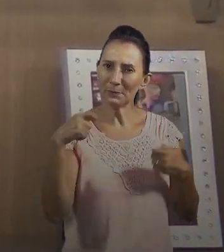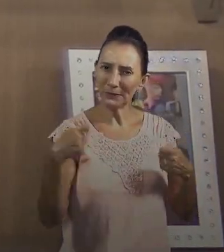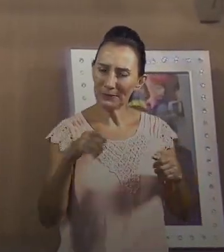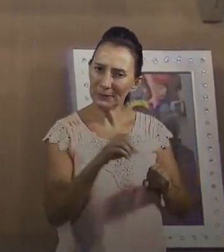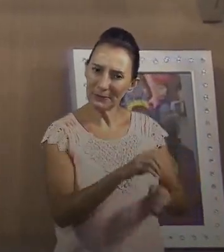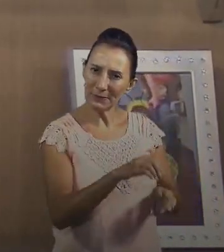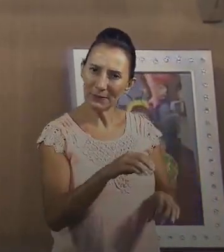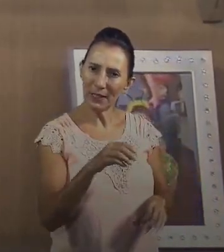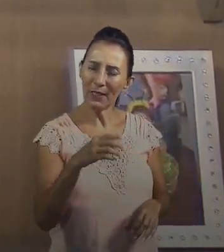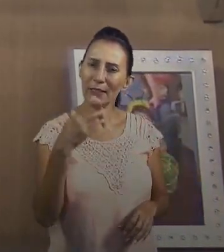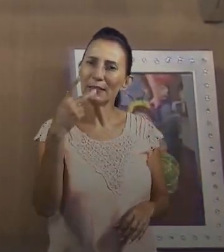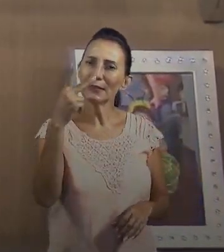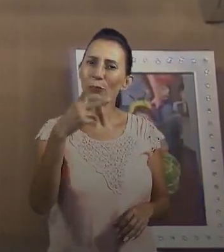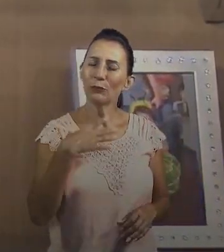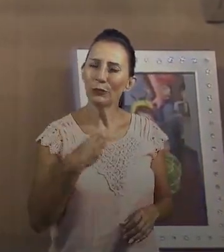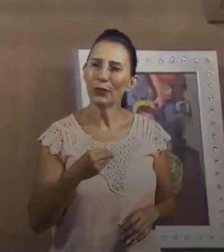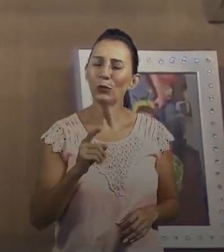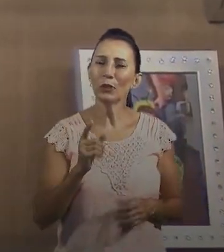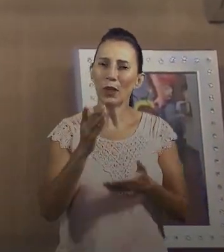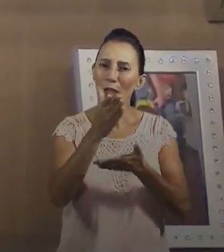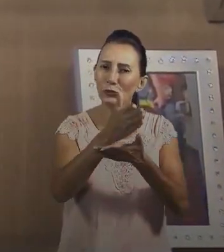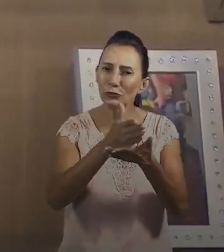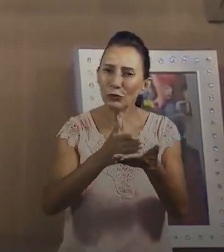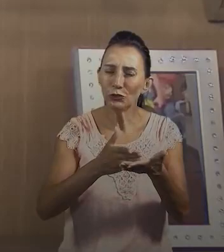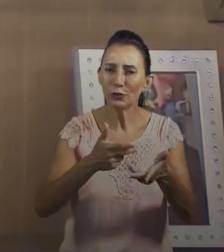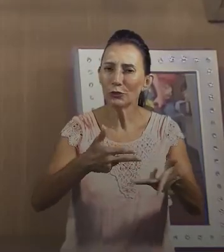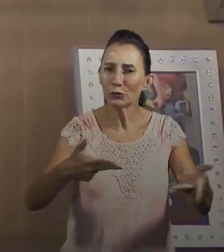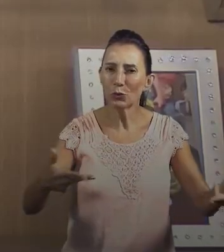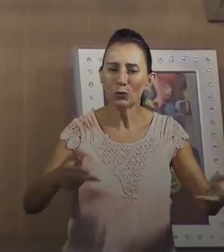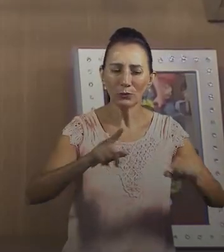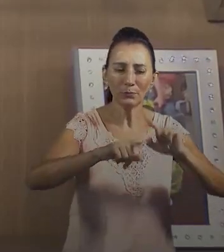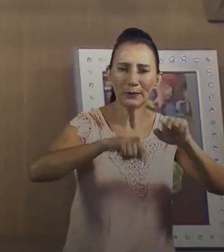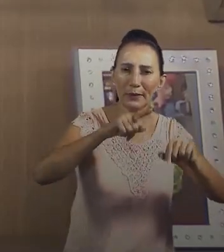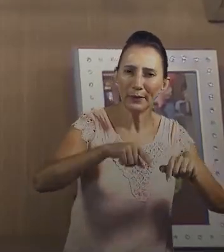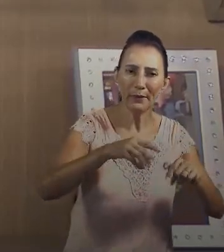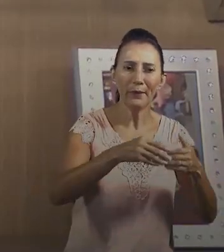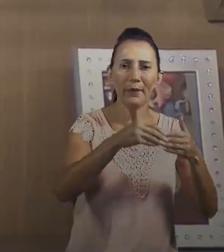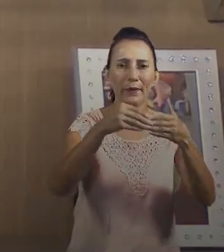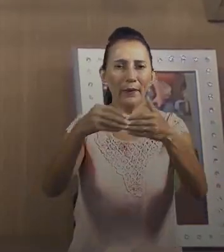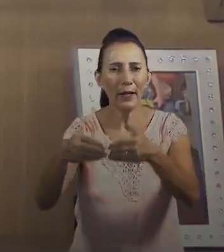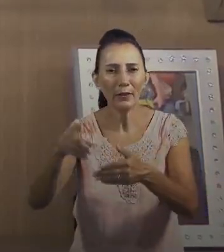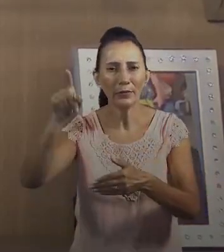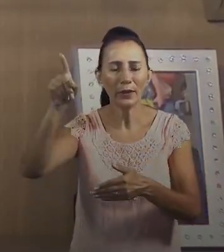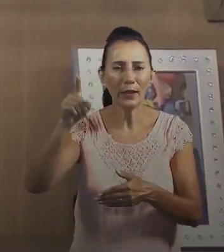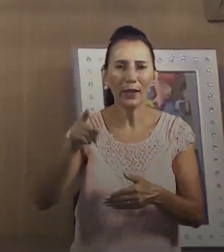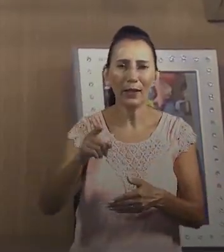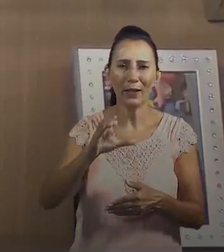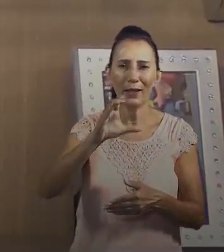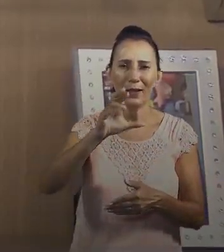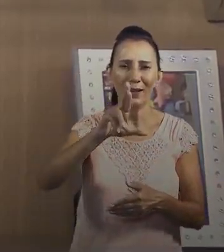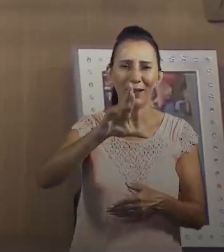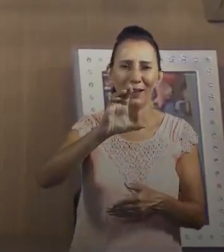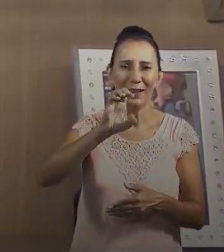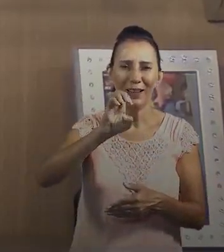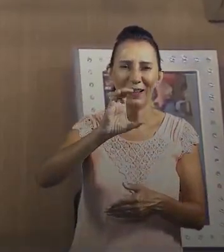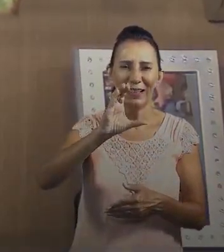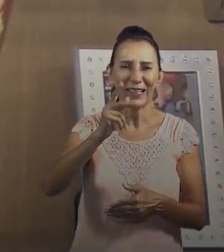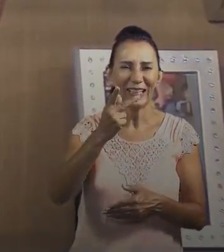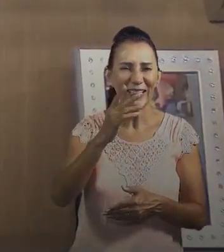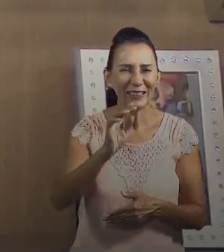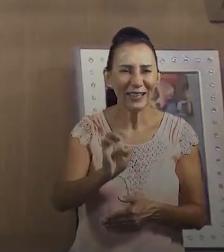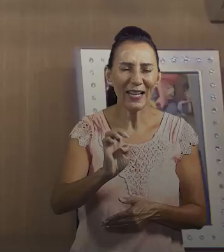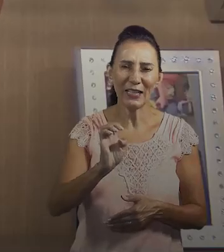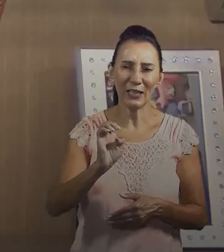ensinar seu filho a dividir o que tem, a ir numa creche, a ir num asilo, a ir num